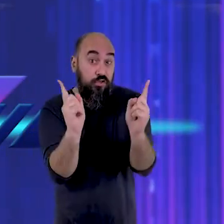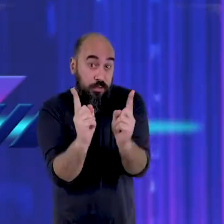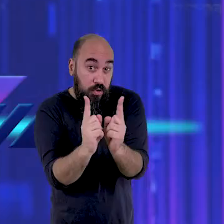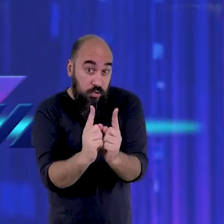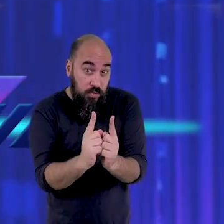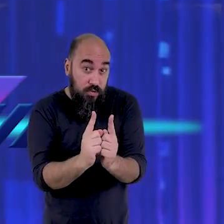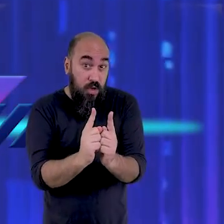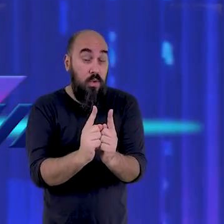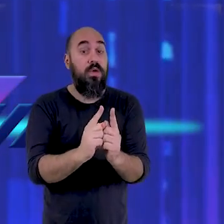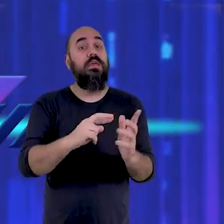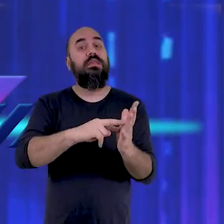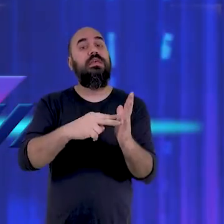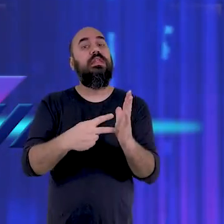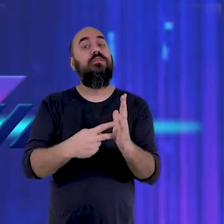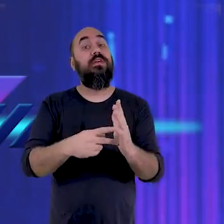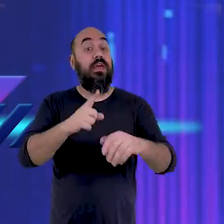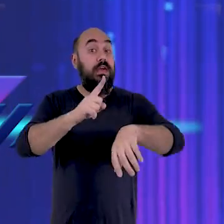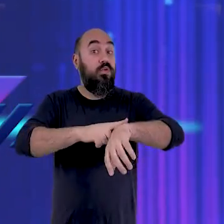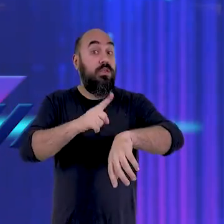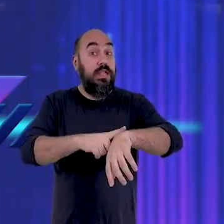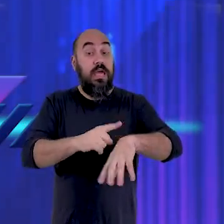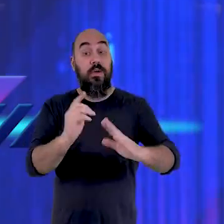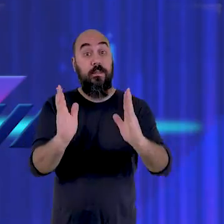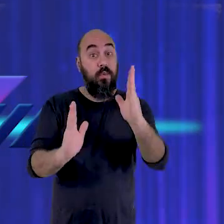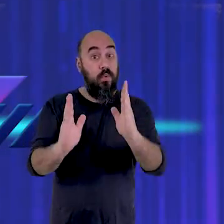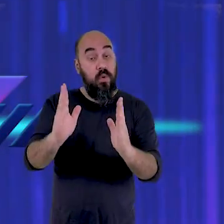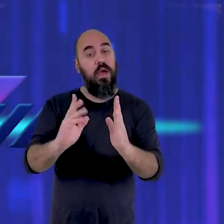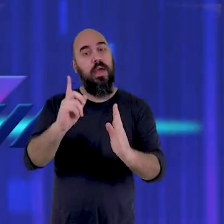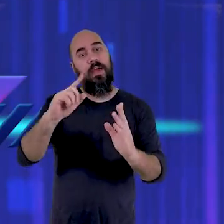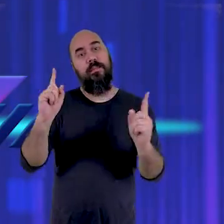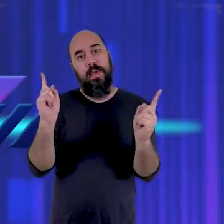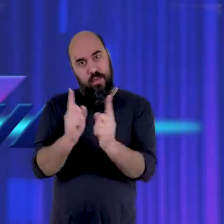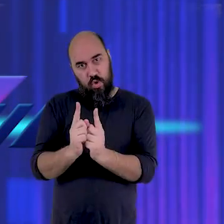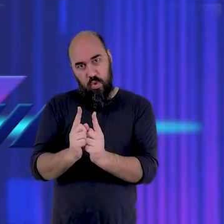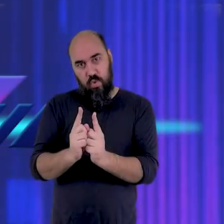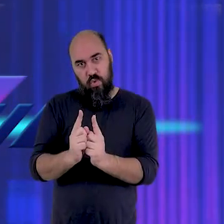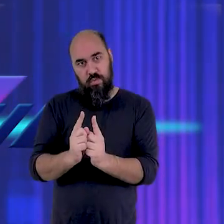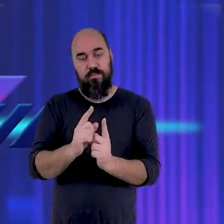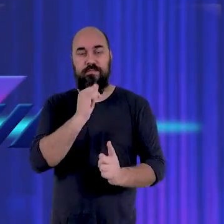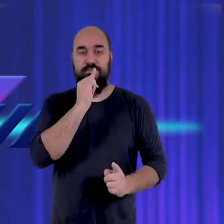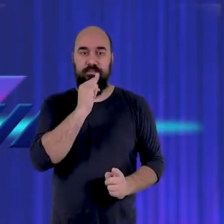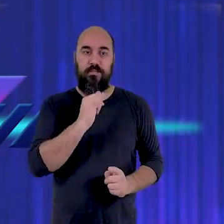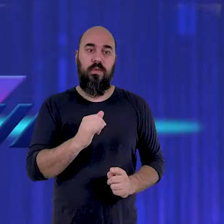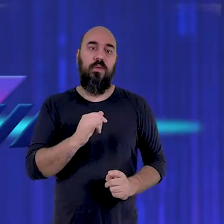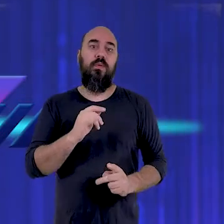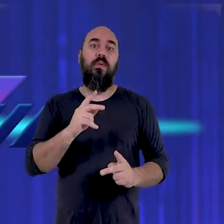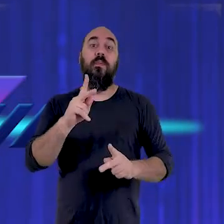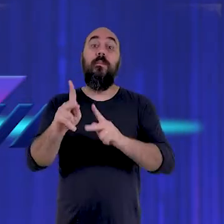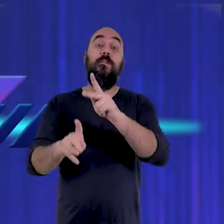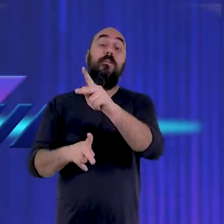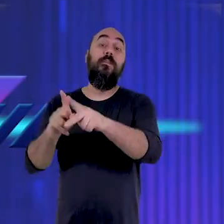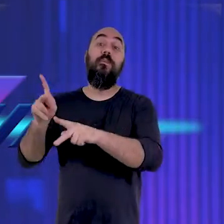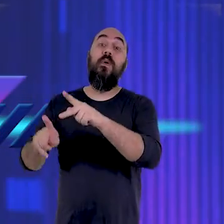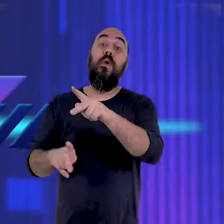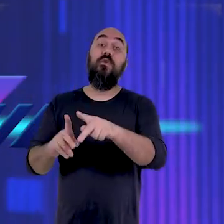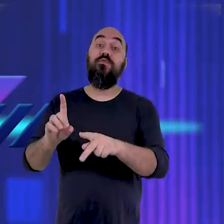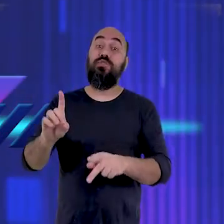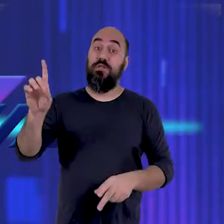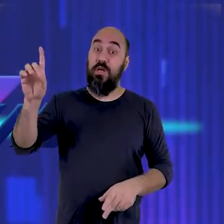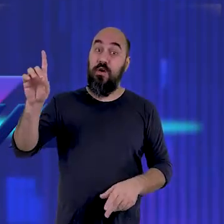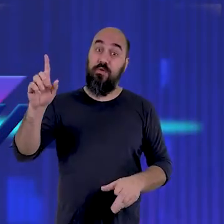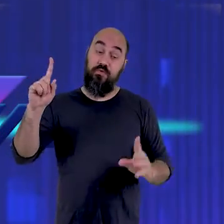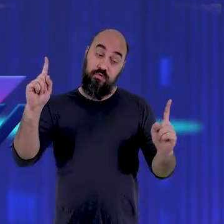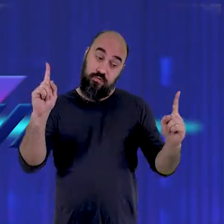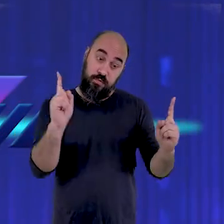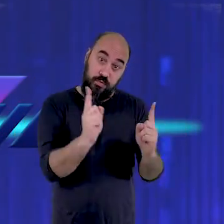isso significa que o tempo que aparece também é um tempo diminuído. Então, o povo de Deus está diminuído na figura de